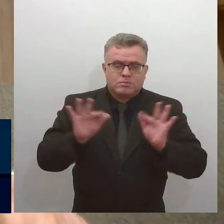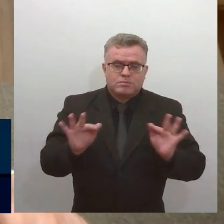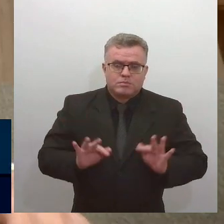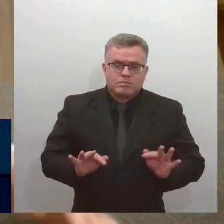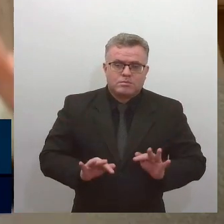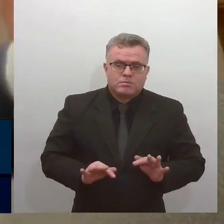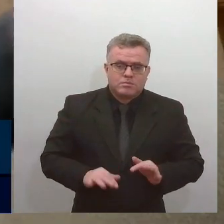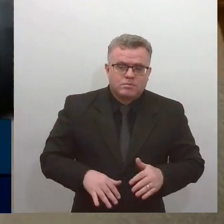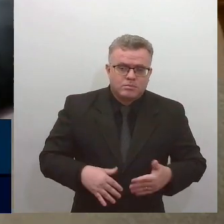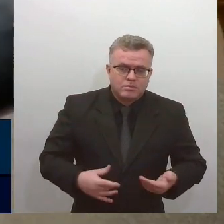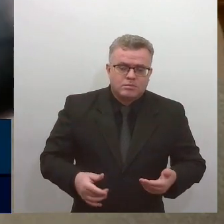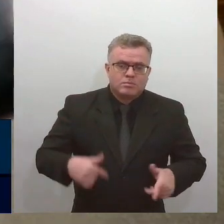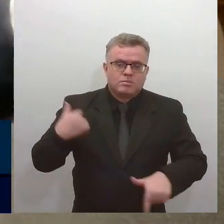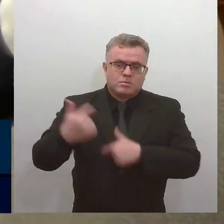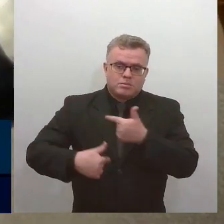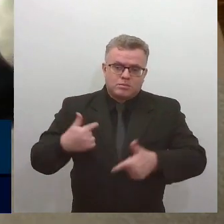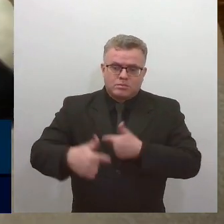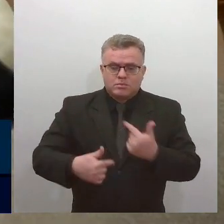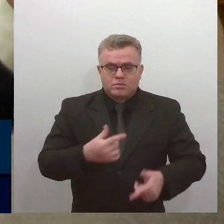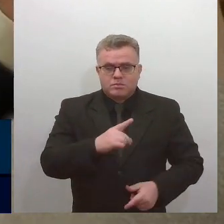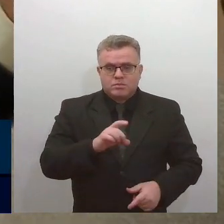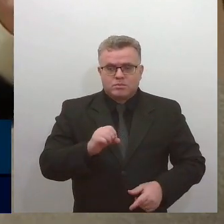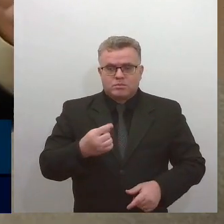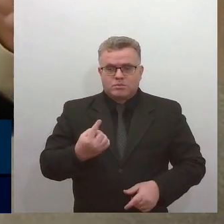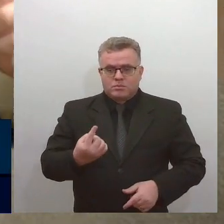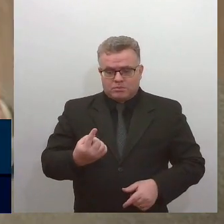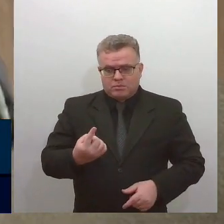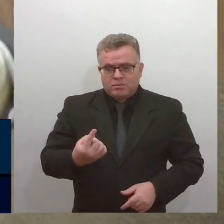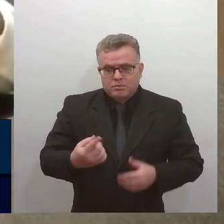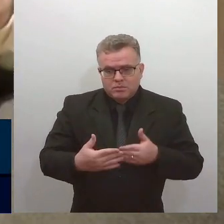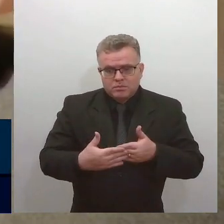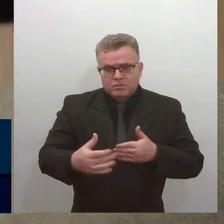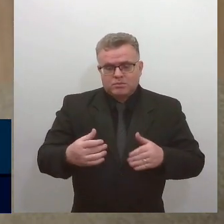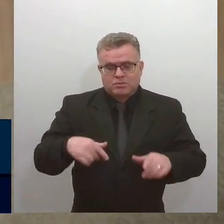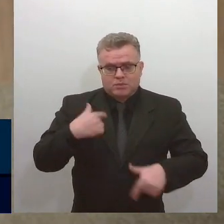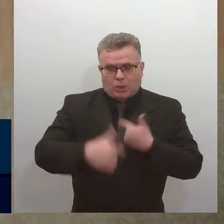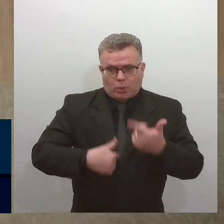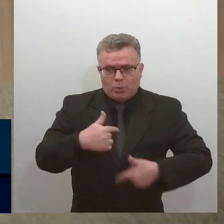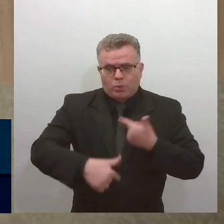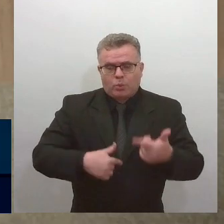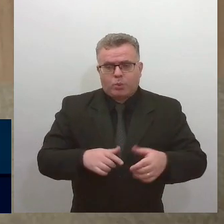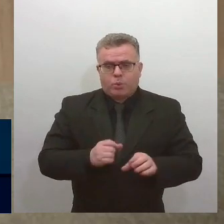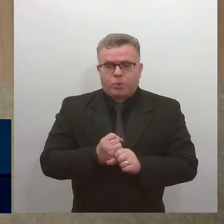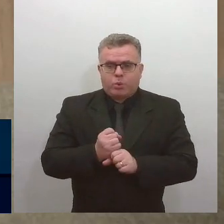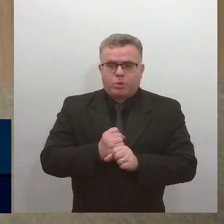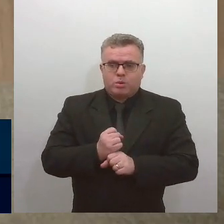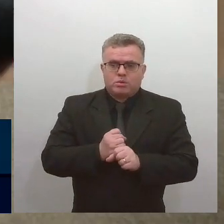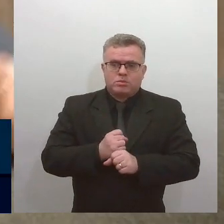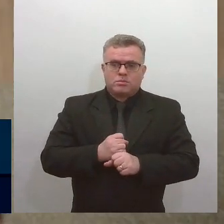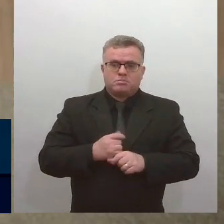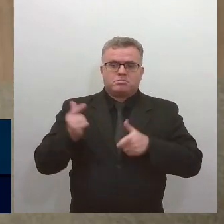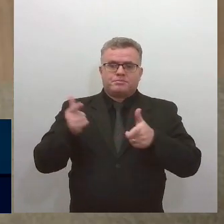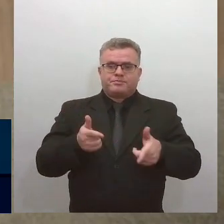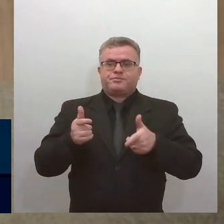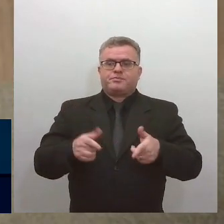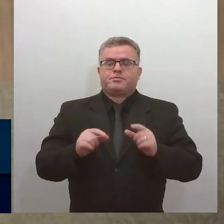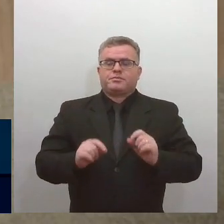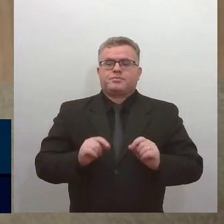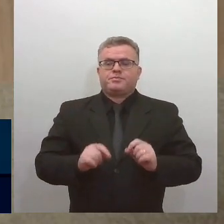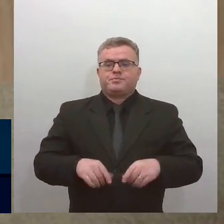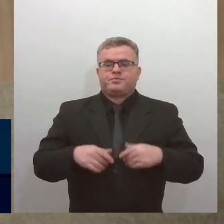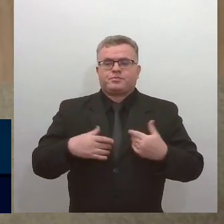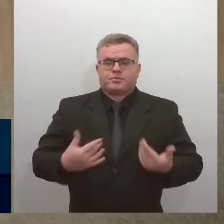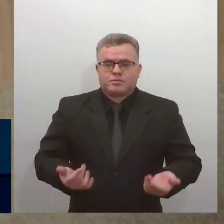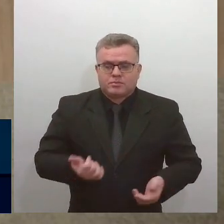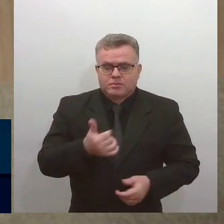aí as pessoas ficam gozando com a cara da gente di rapaz se a 101 Demorou 20 anos imagina 2 3 5 vai